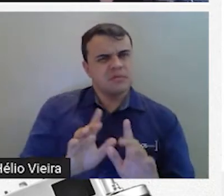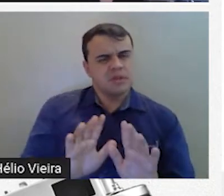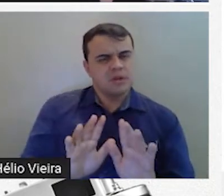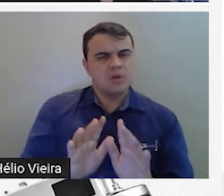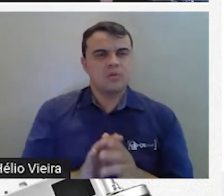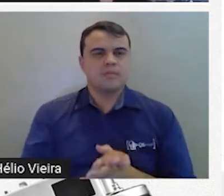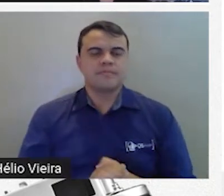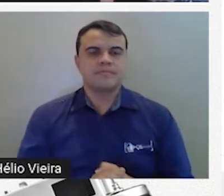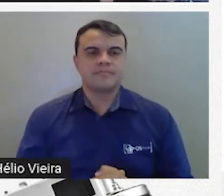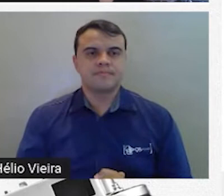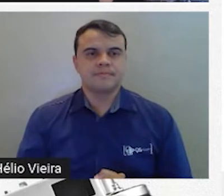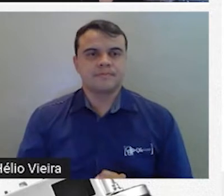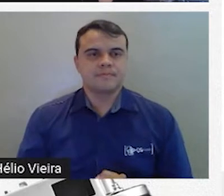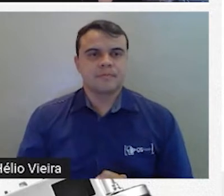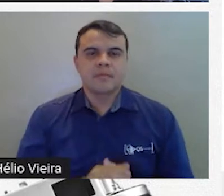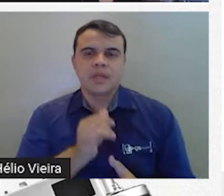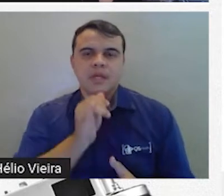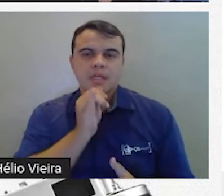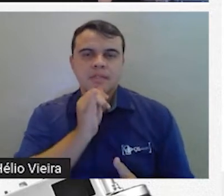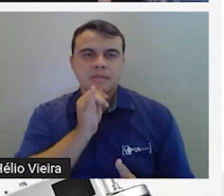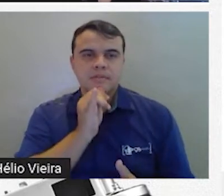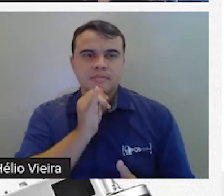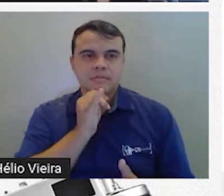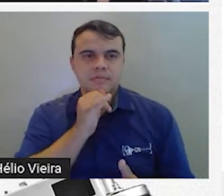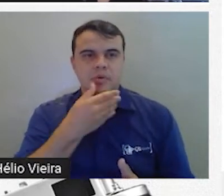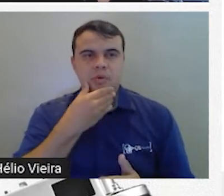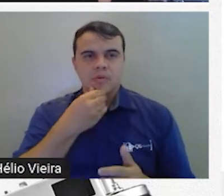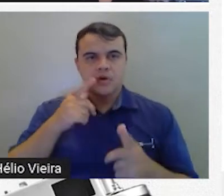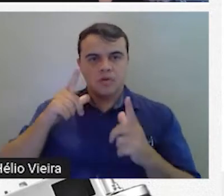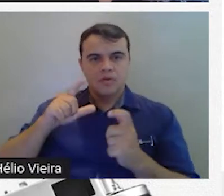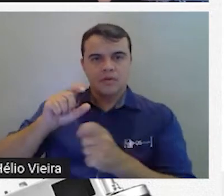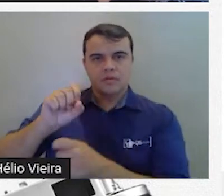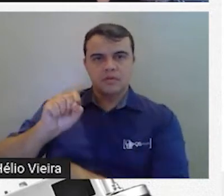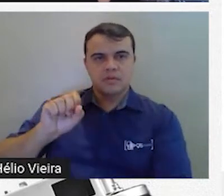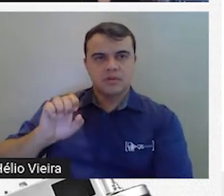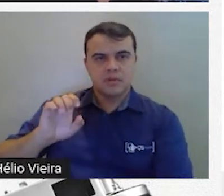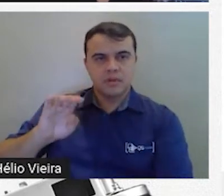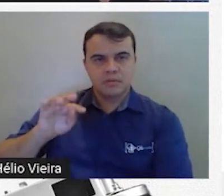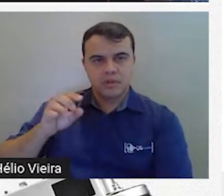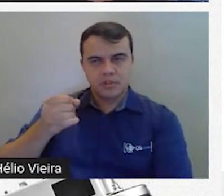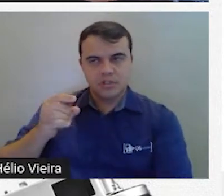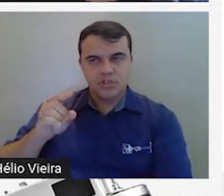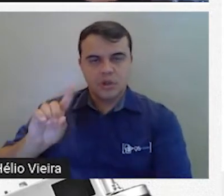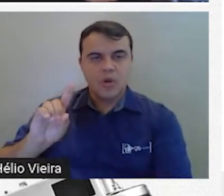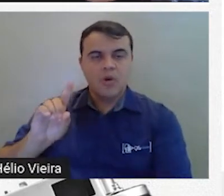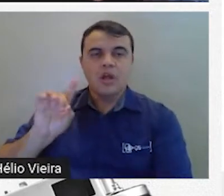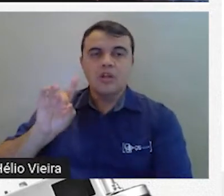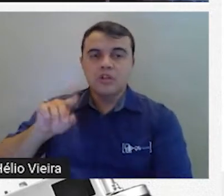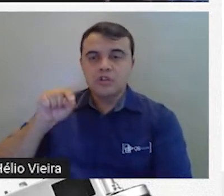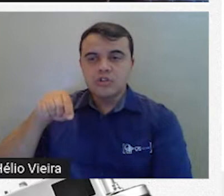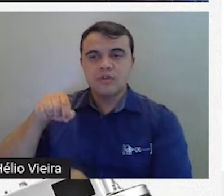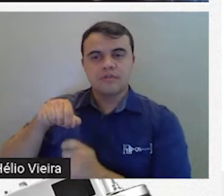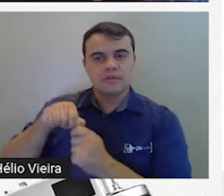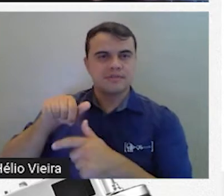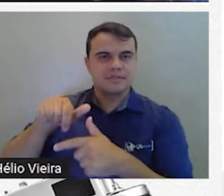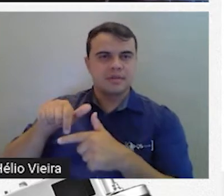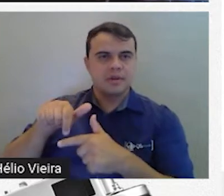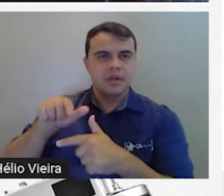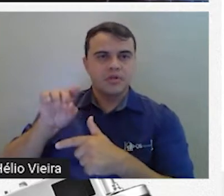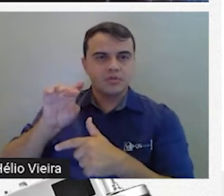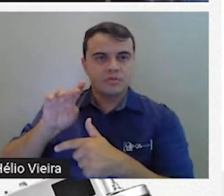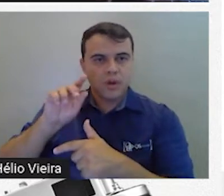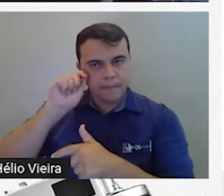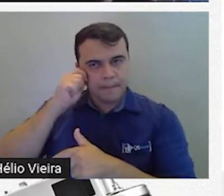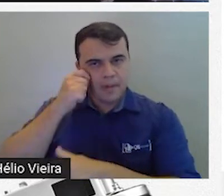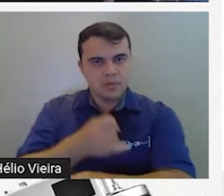necessariamente, né? Por exemplo, o fotógrafo Sebastião Salgado, ele só trabalha com a imagem em